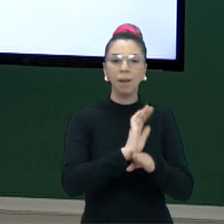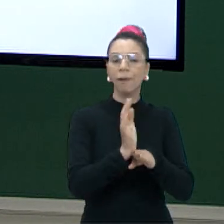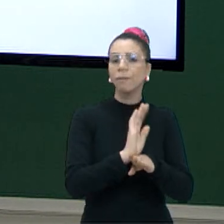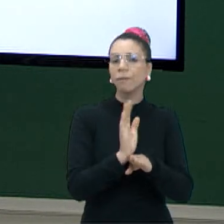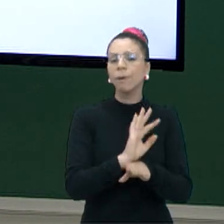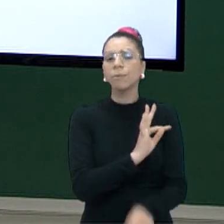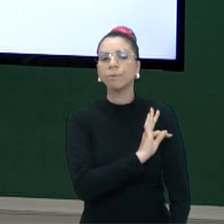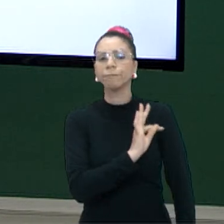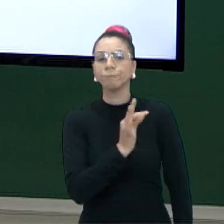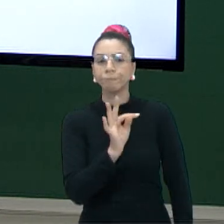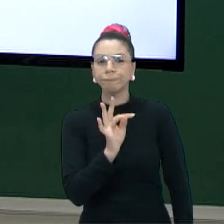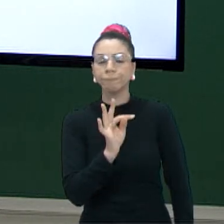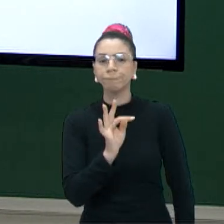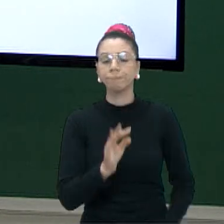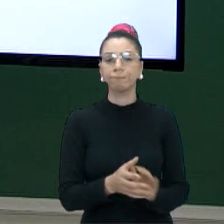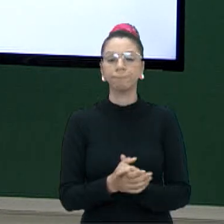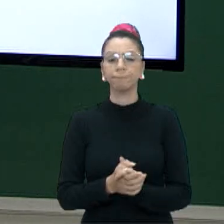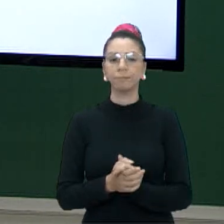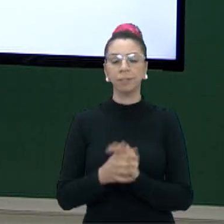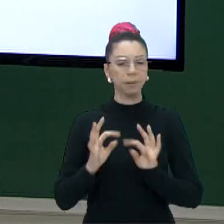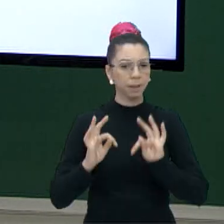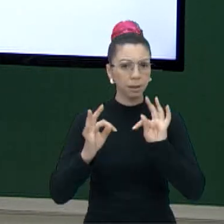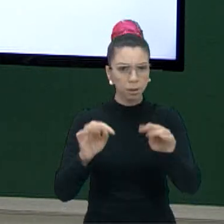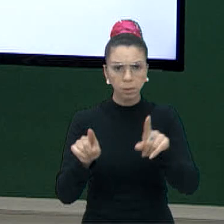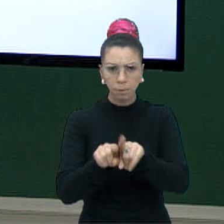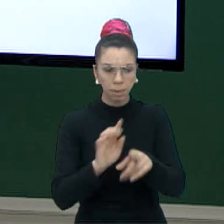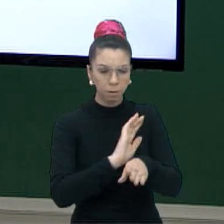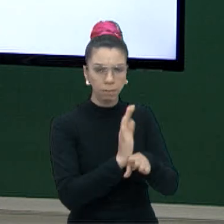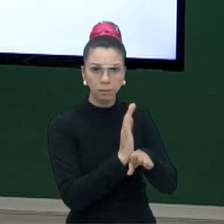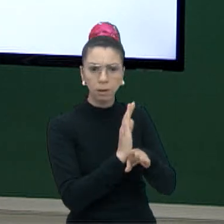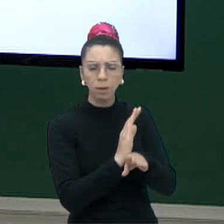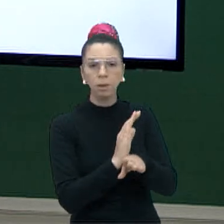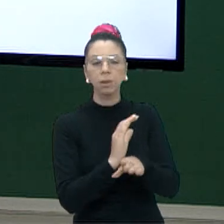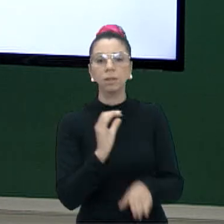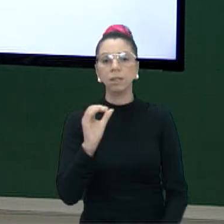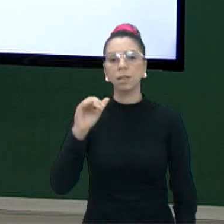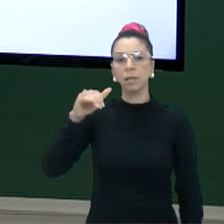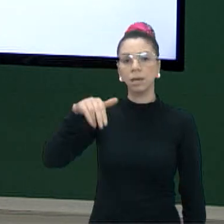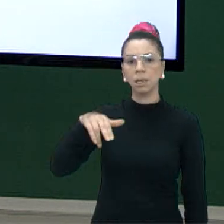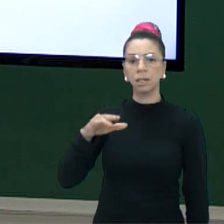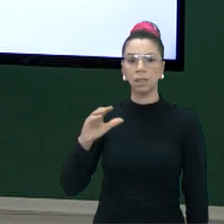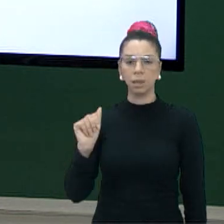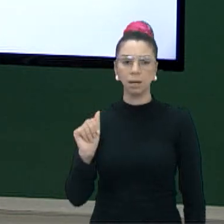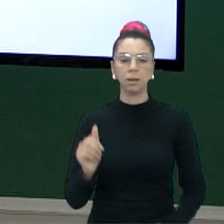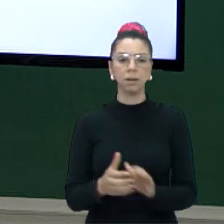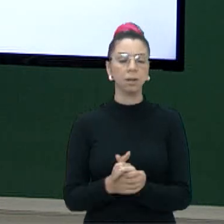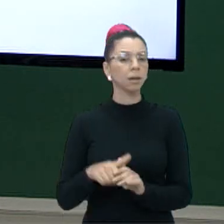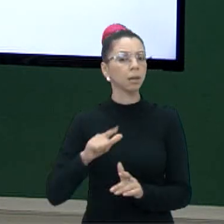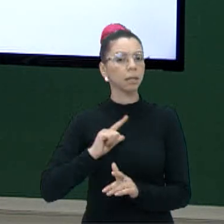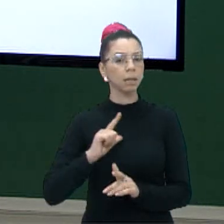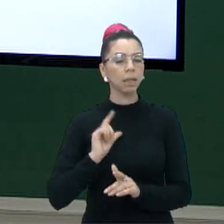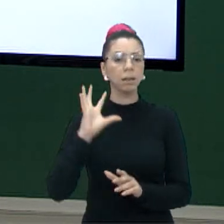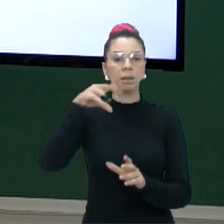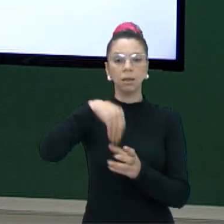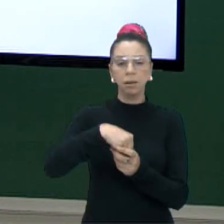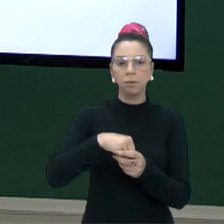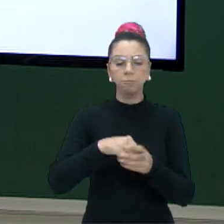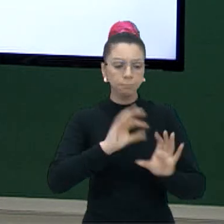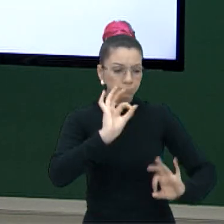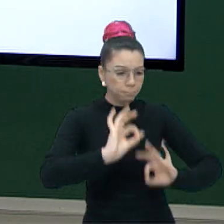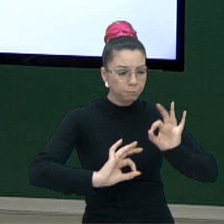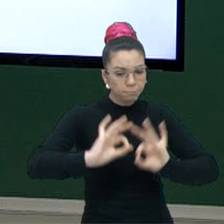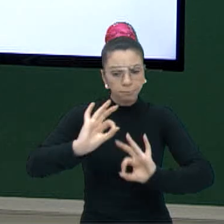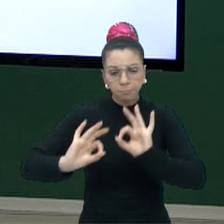atuais, até mesmo filmes de investigação, como CSI, NCIS, sempre tem alguém do MIT ali